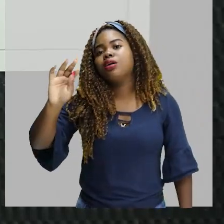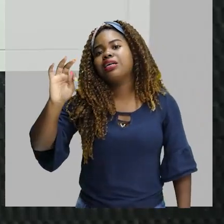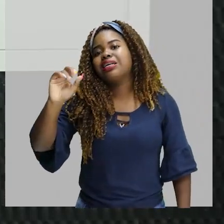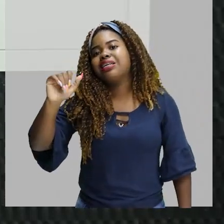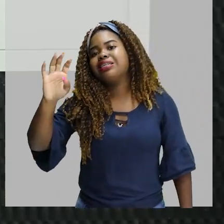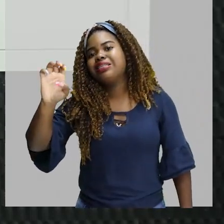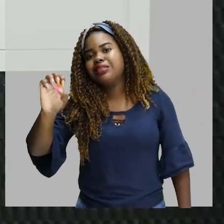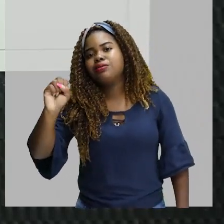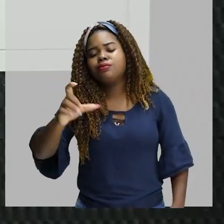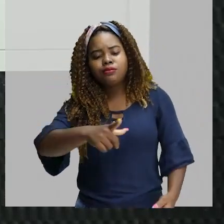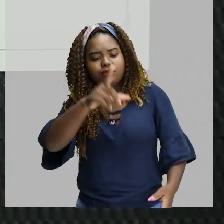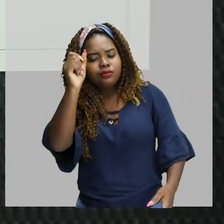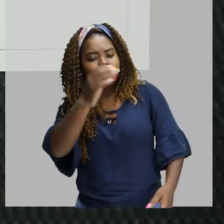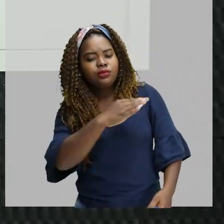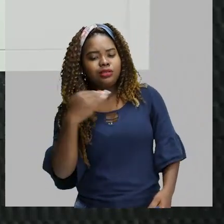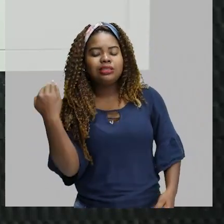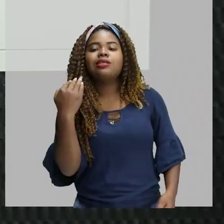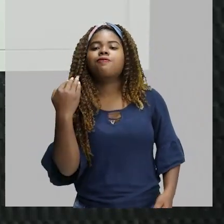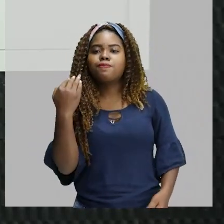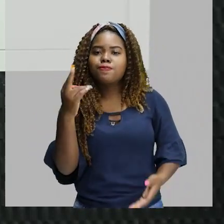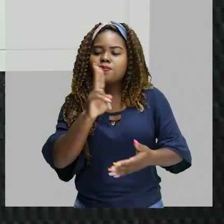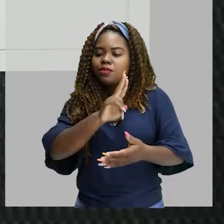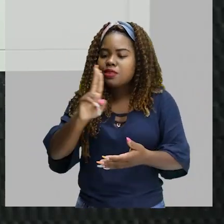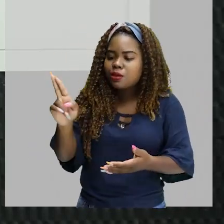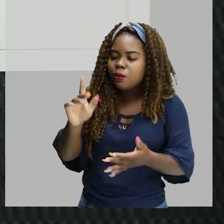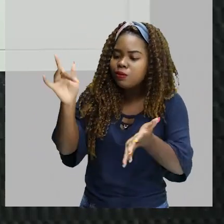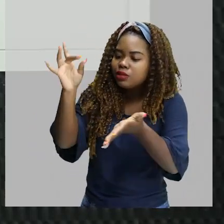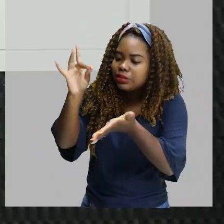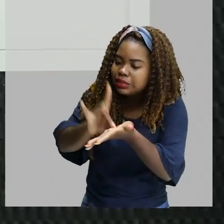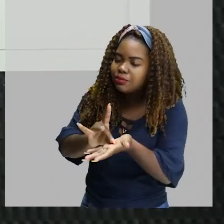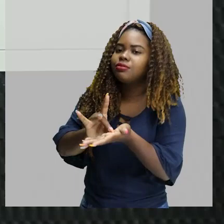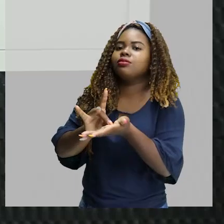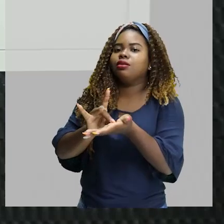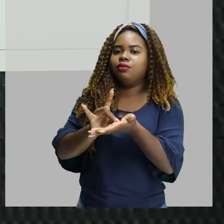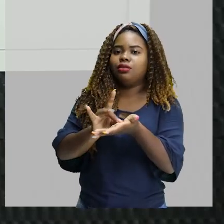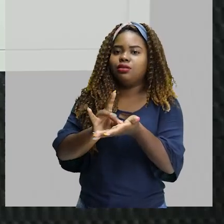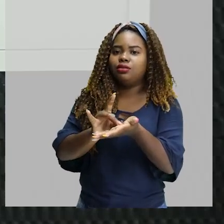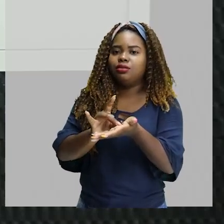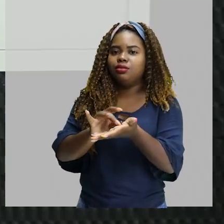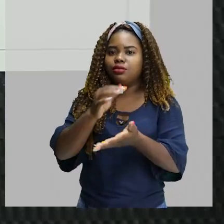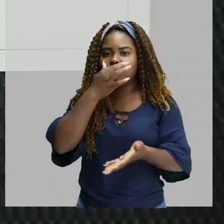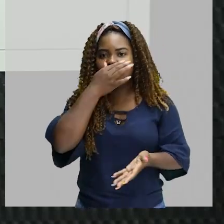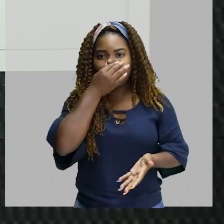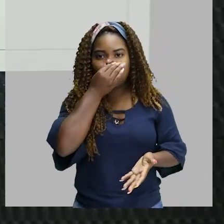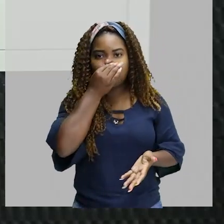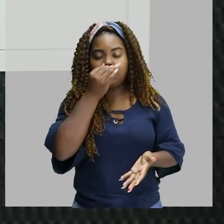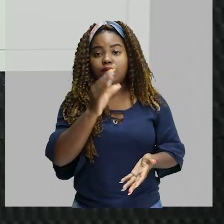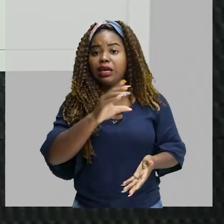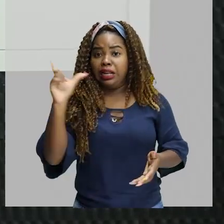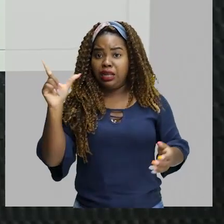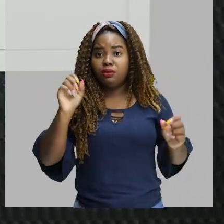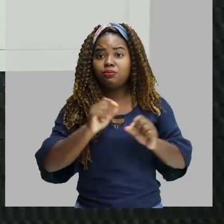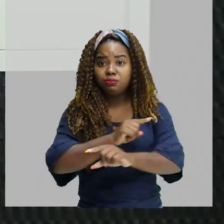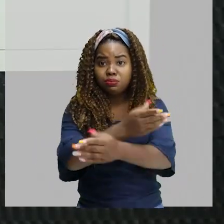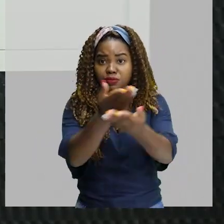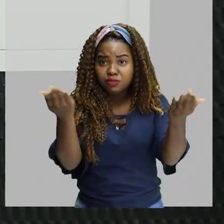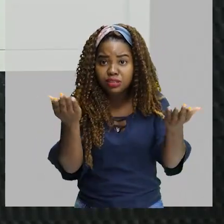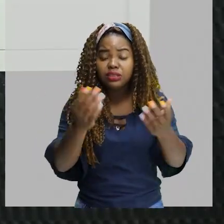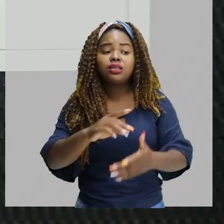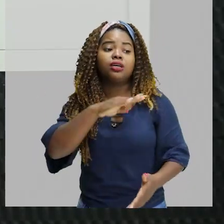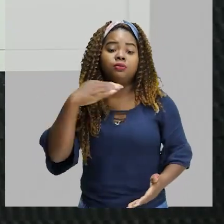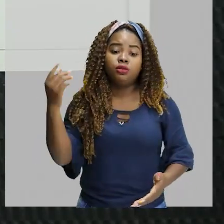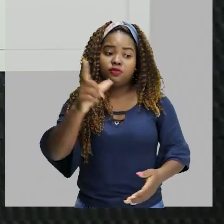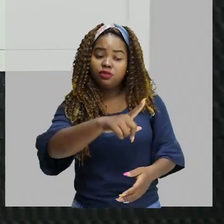morte em nome da verdade. E que fique bem claro que a morte foi uma escolha dele.